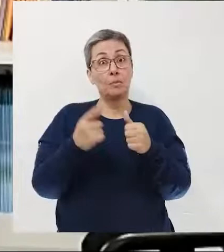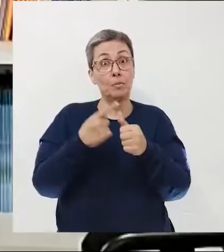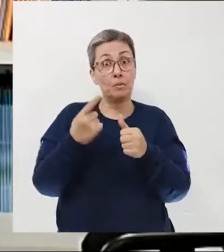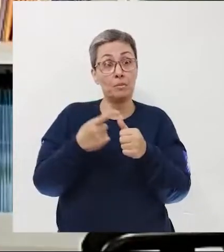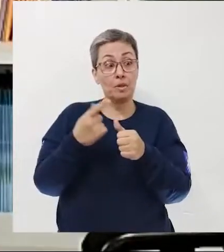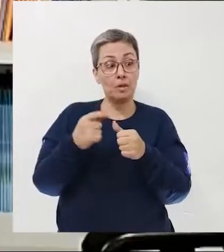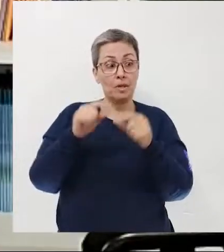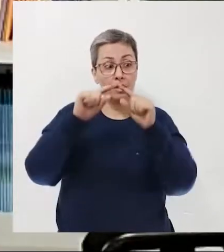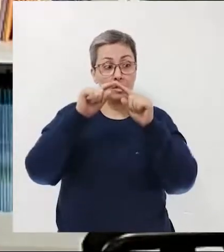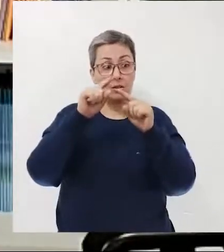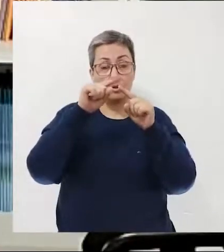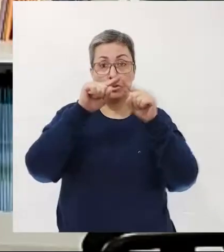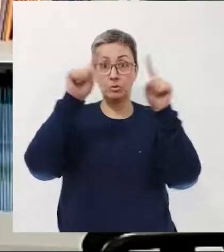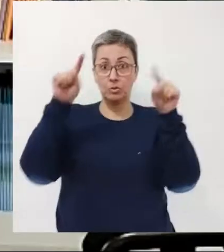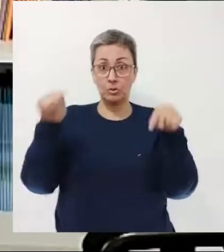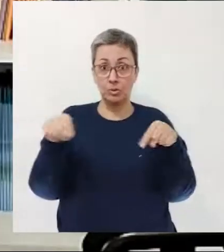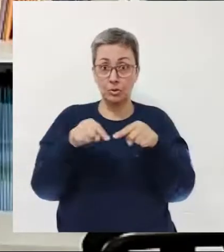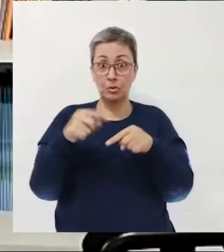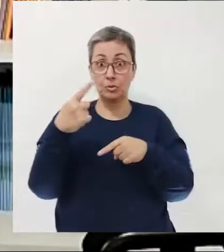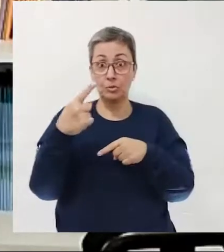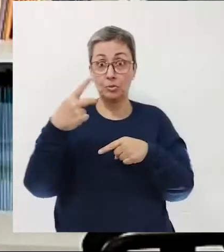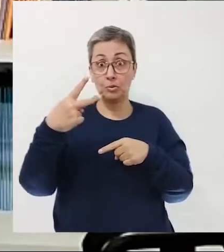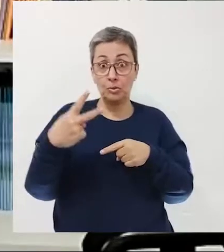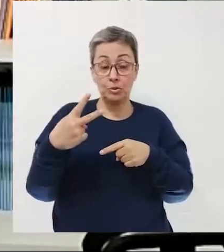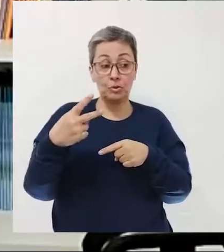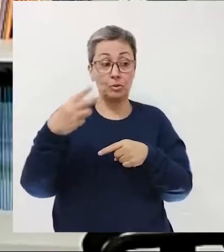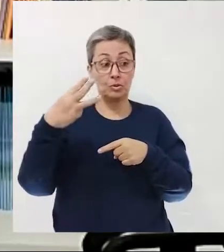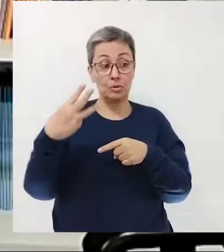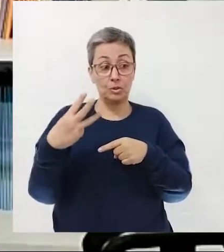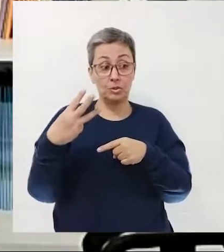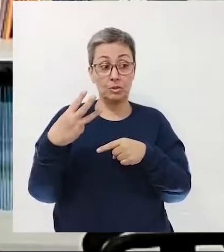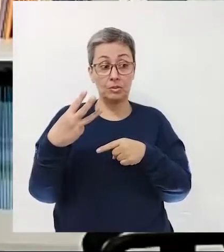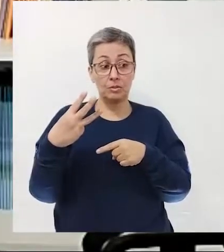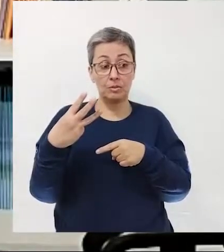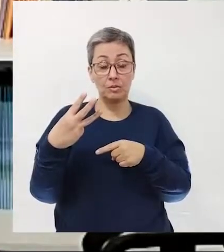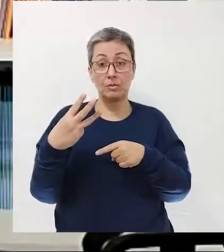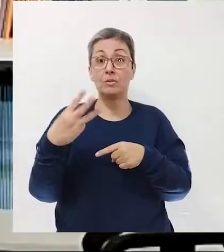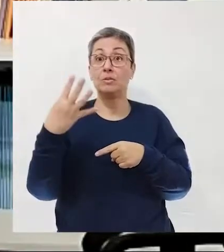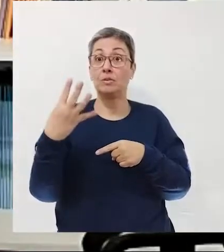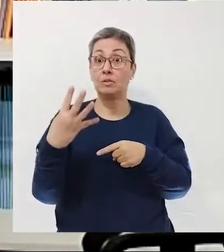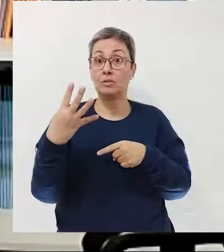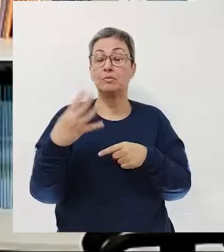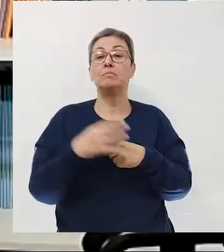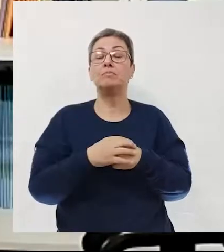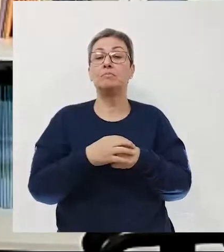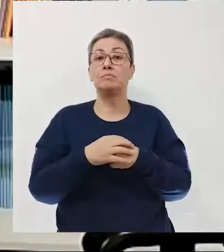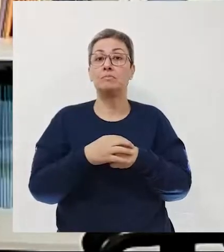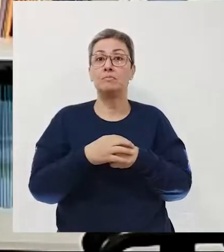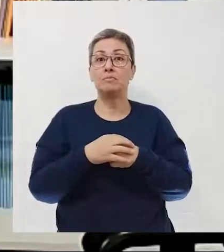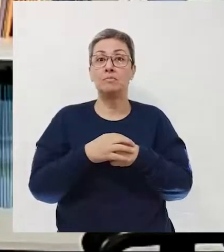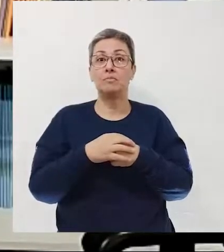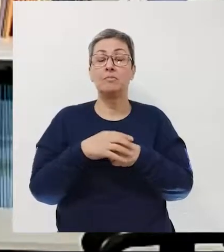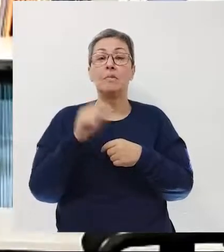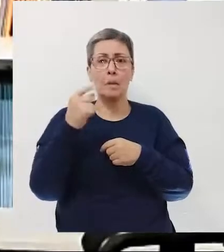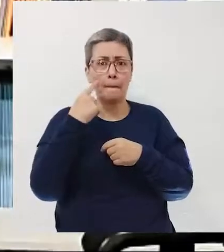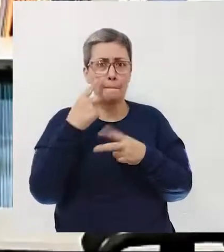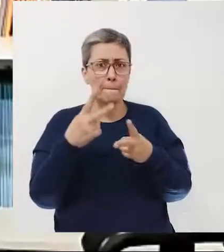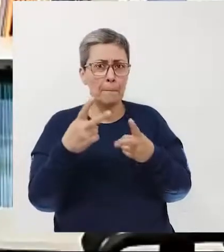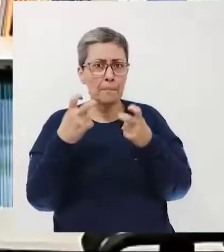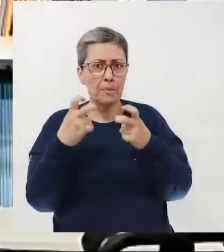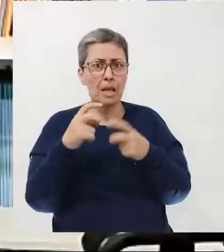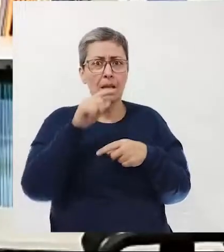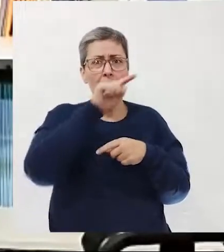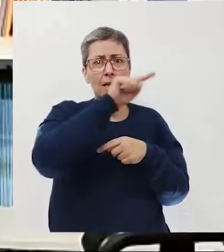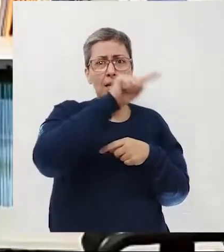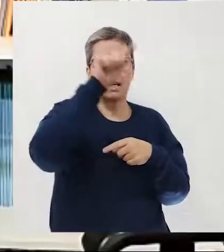Primeiro contorno, segundo contorno, terceiro contorno, quarto contorno.